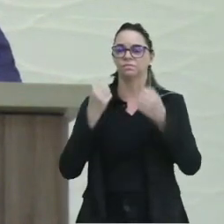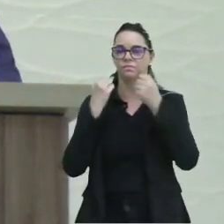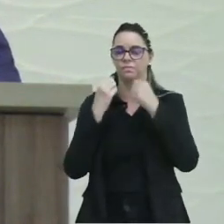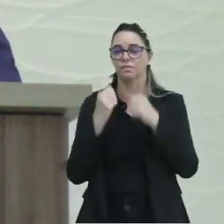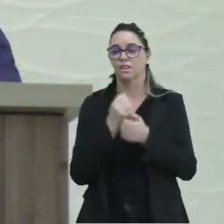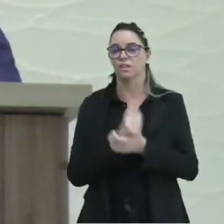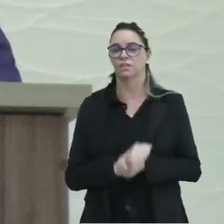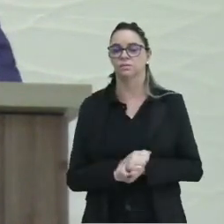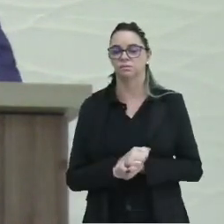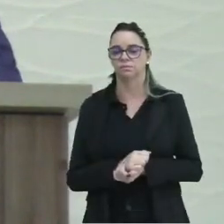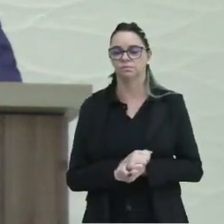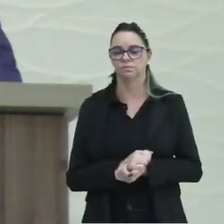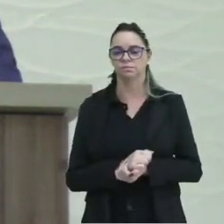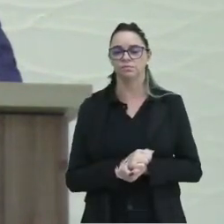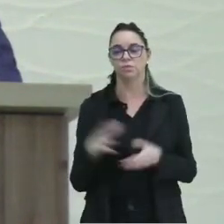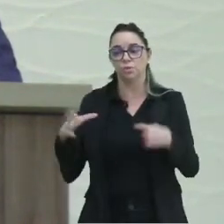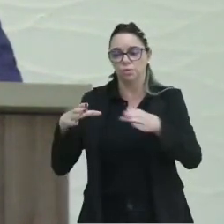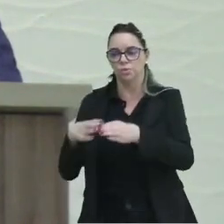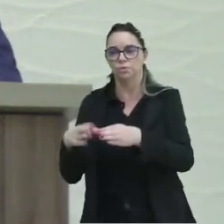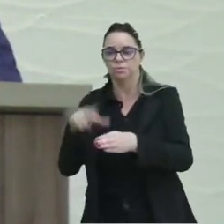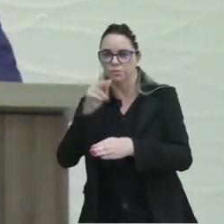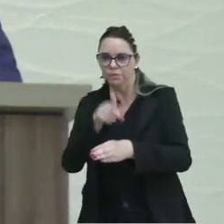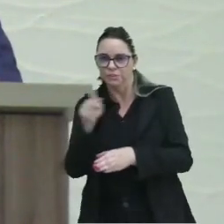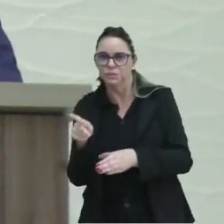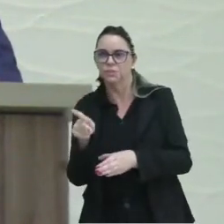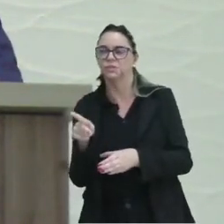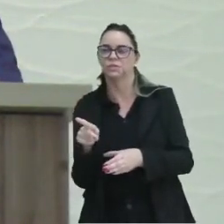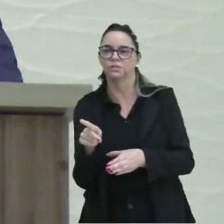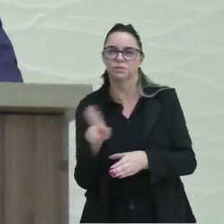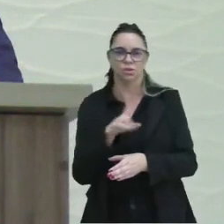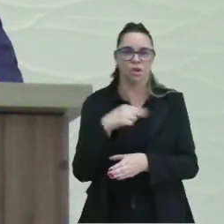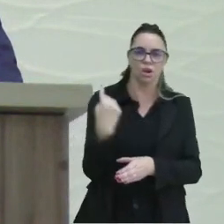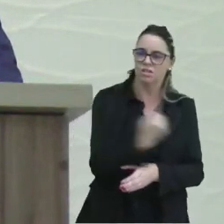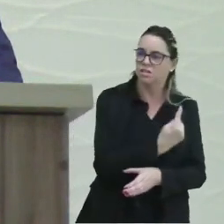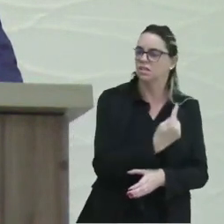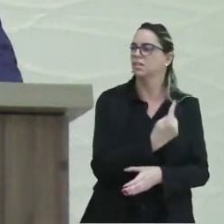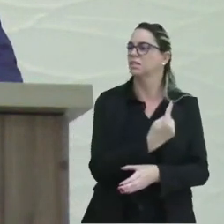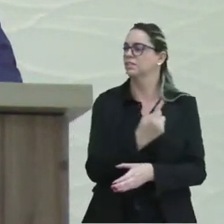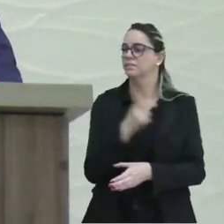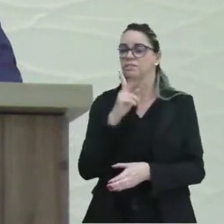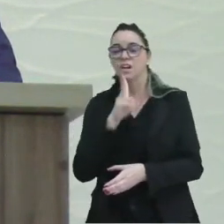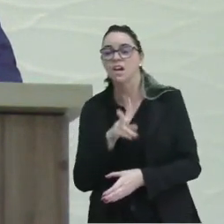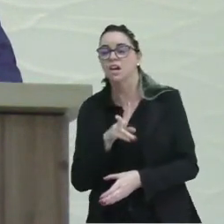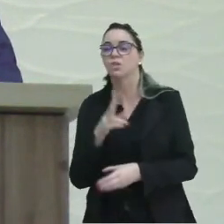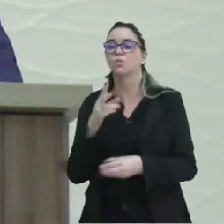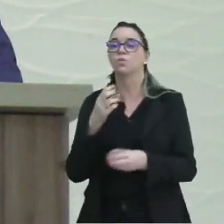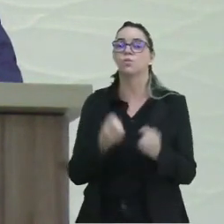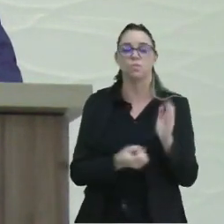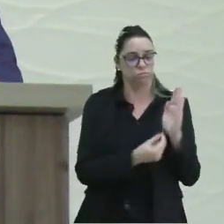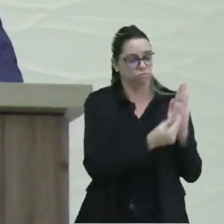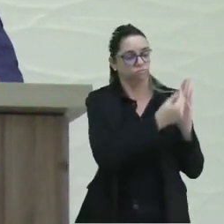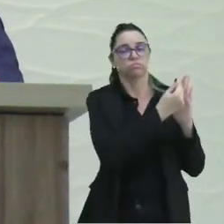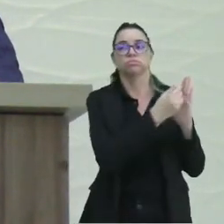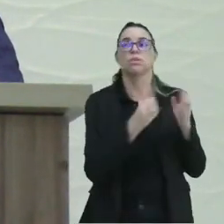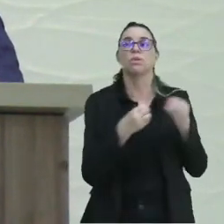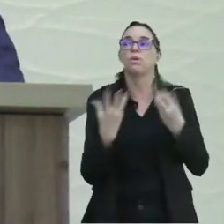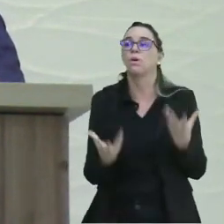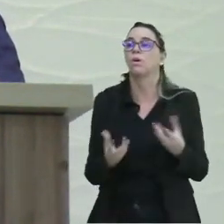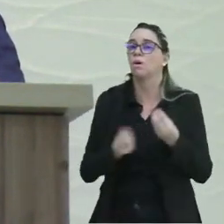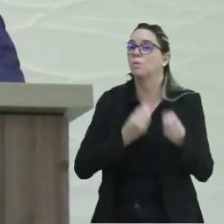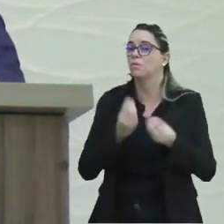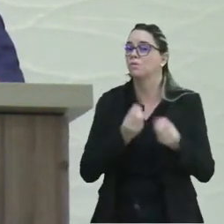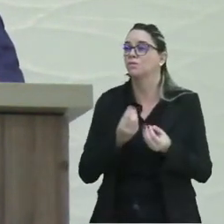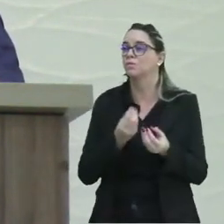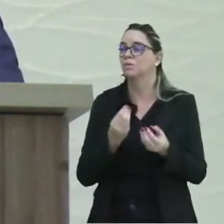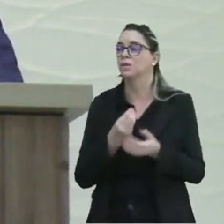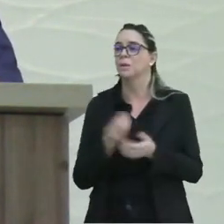gente possa participar da prestação de contas. Estou à disposição de participar com os professores efetivos, para que de fato possam, né,